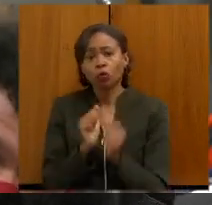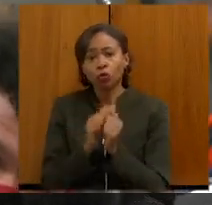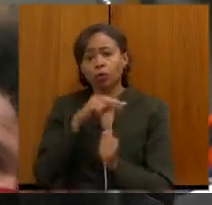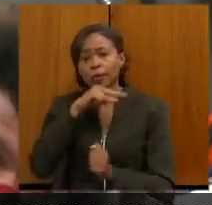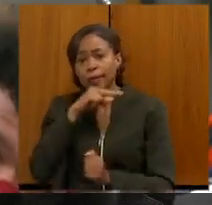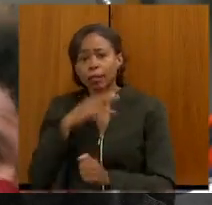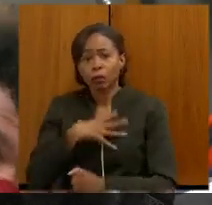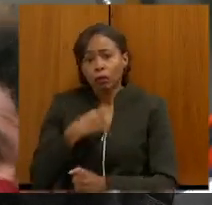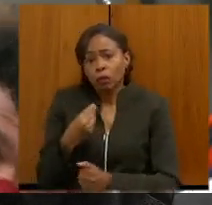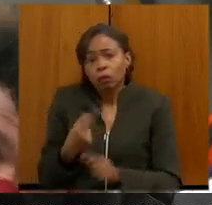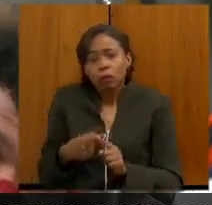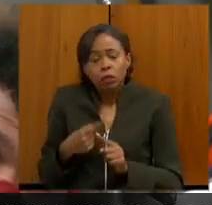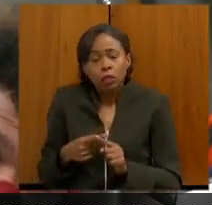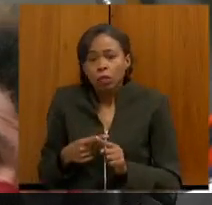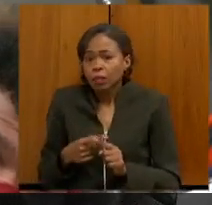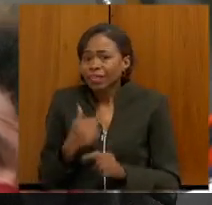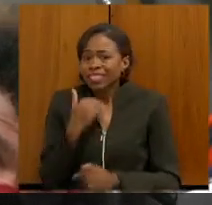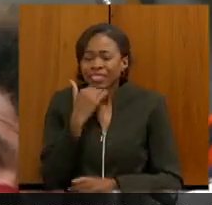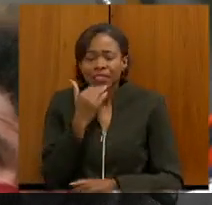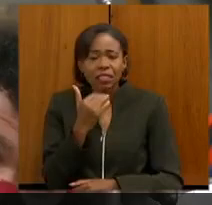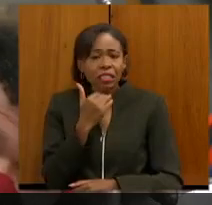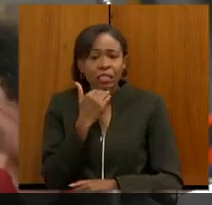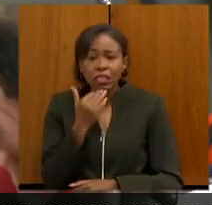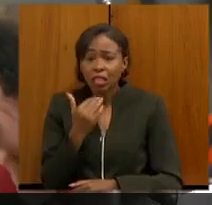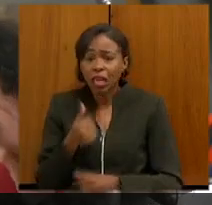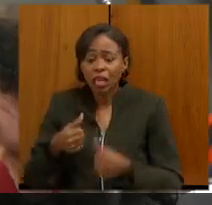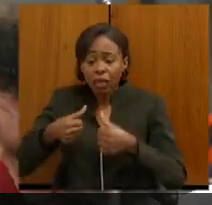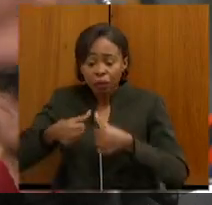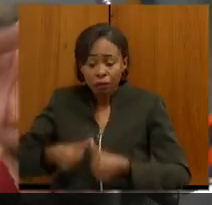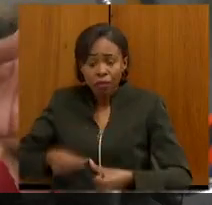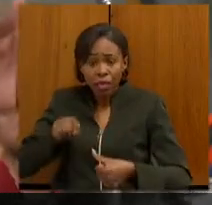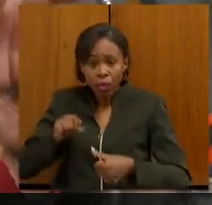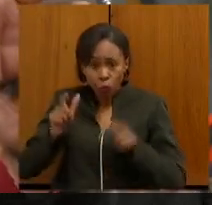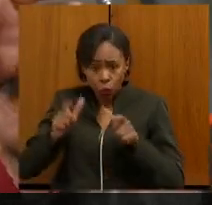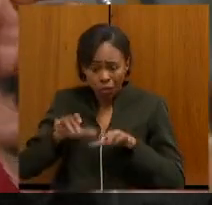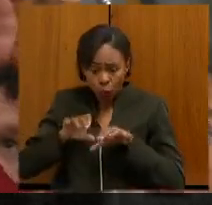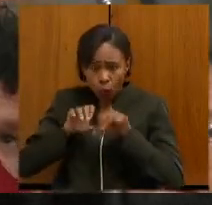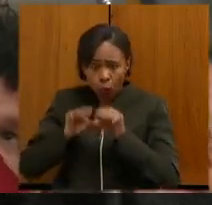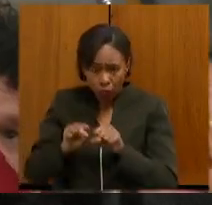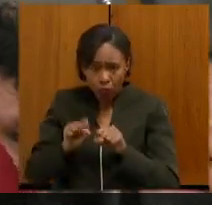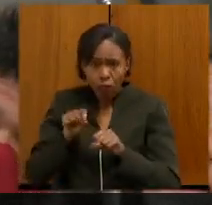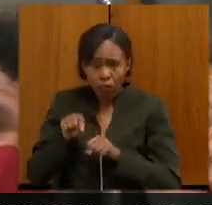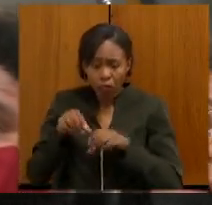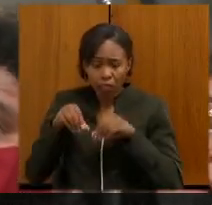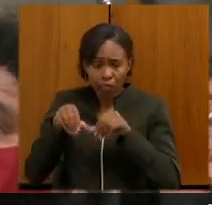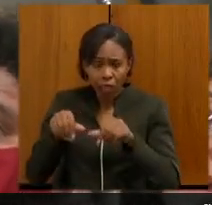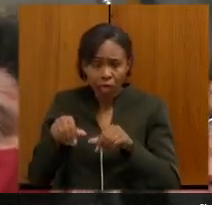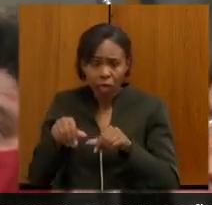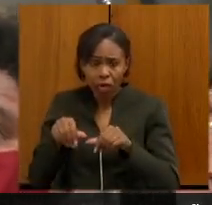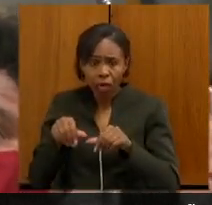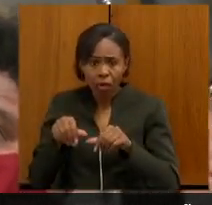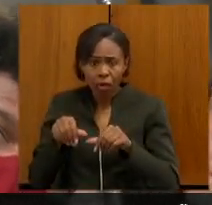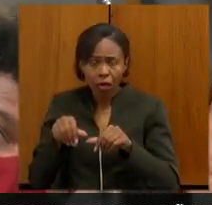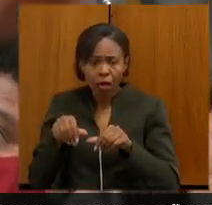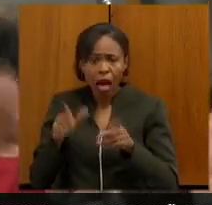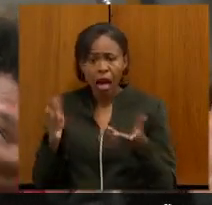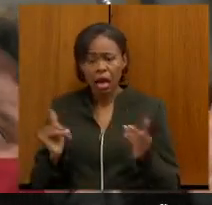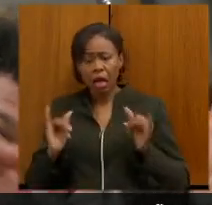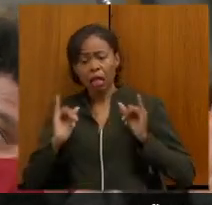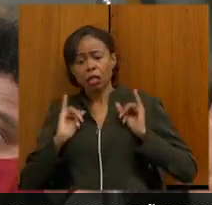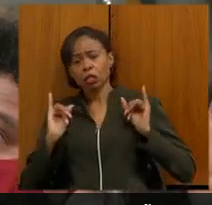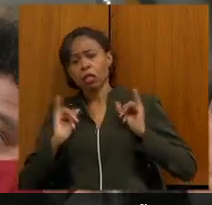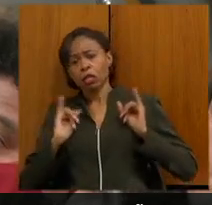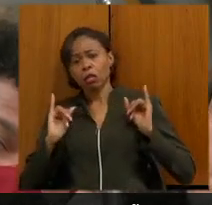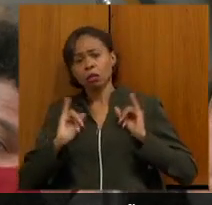infelizmente lá ninguém que está no ocupação ou que veio agora a esses um bando desocupado tá lá